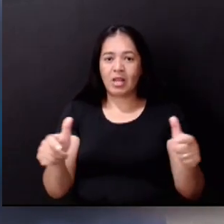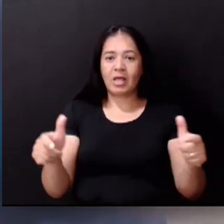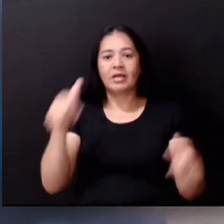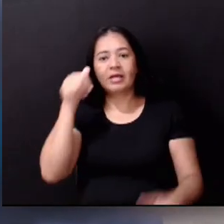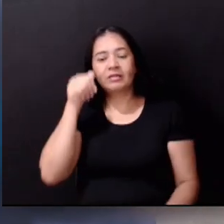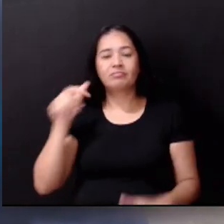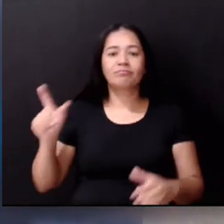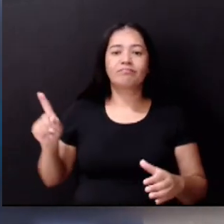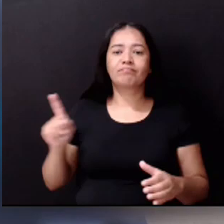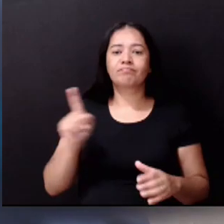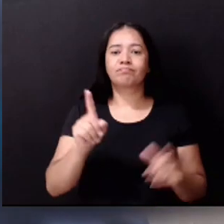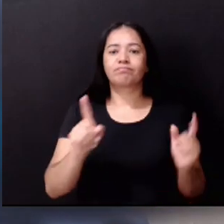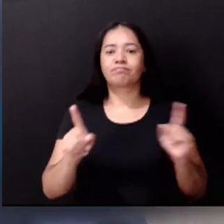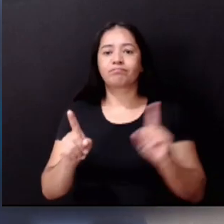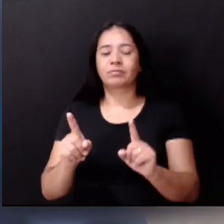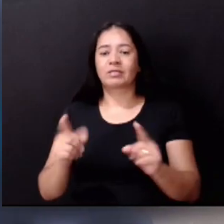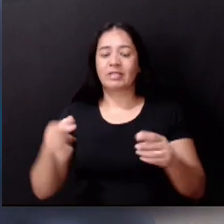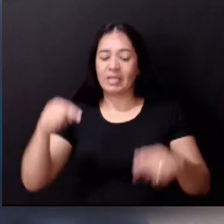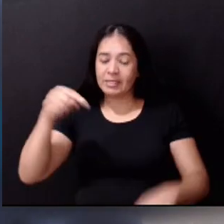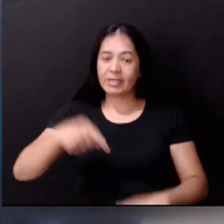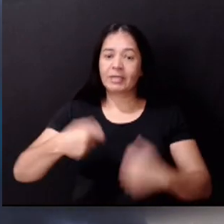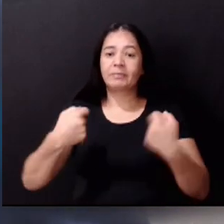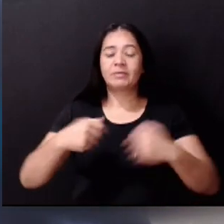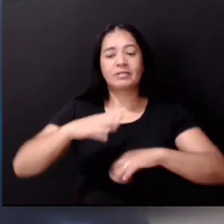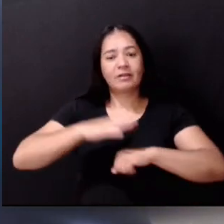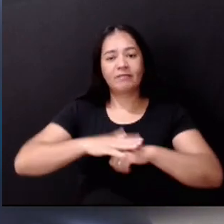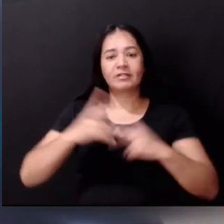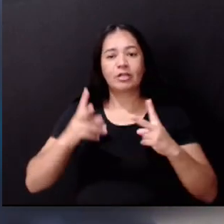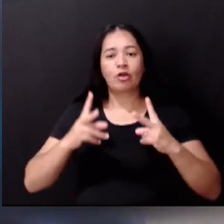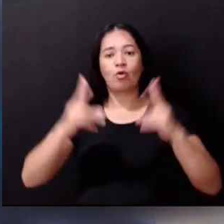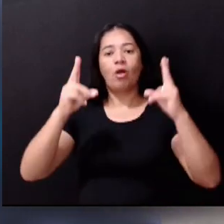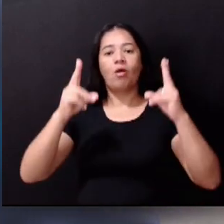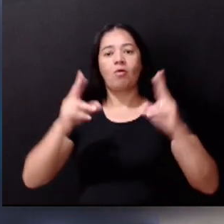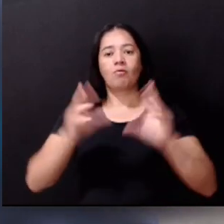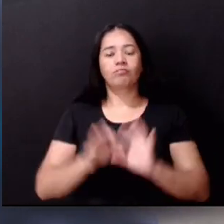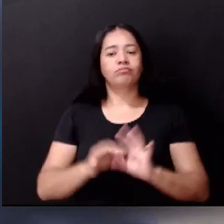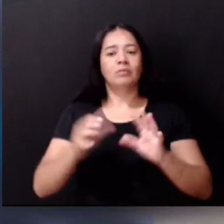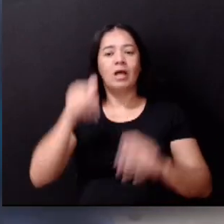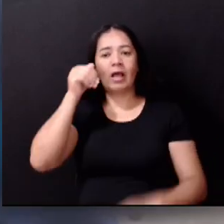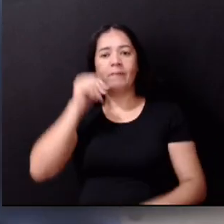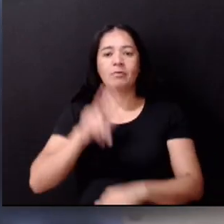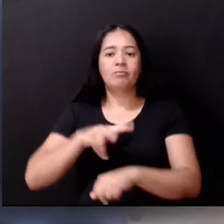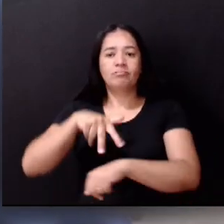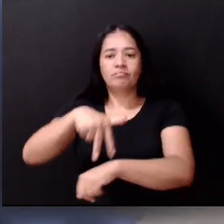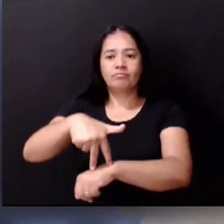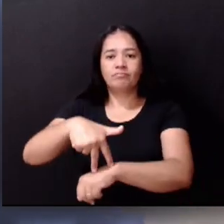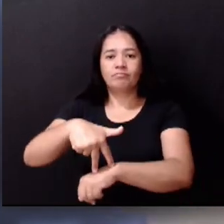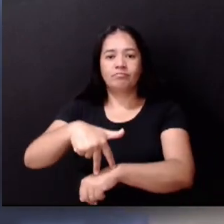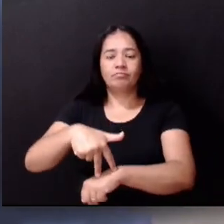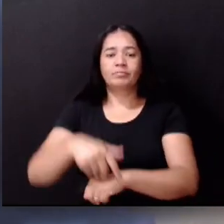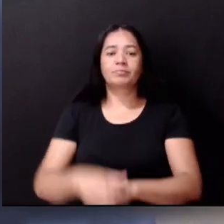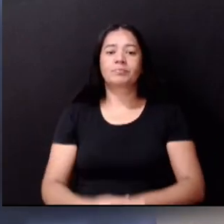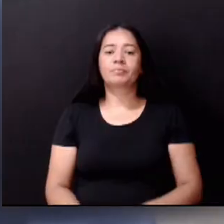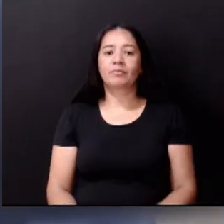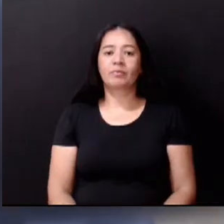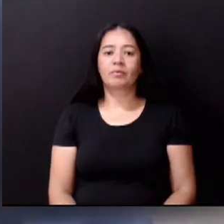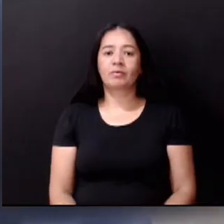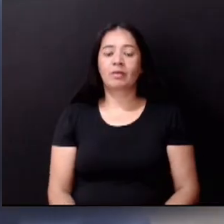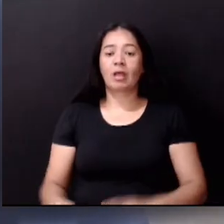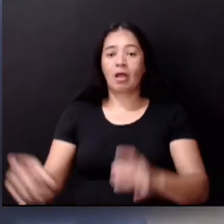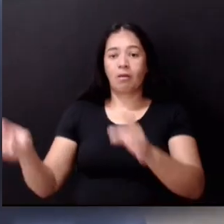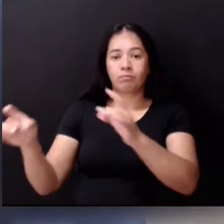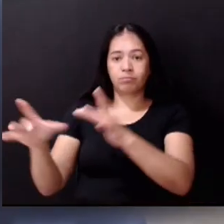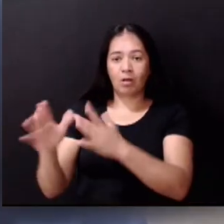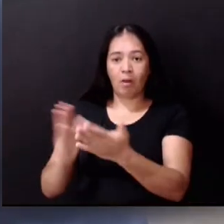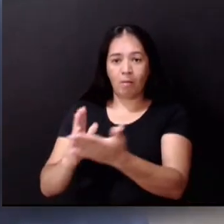que fazer o mesmo, abrir esses espaços e deixar com que as mulheres tomem conta desses espaços. Após a aprovação da comissão aqui